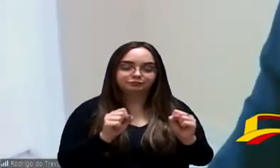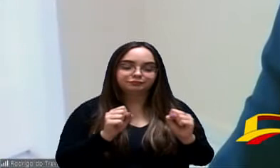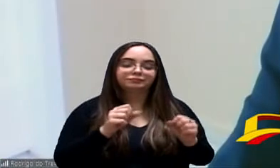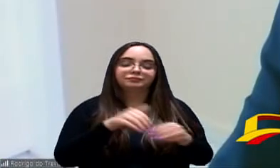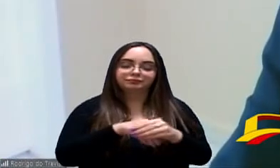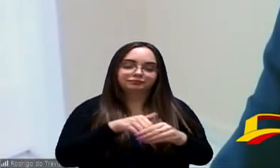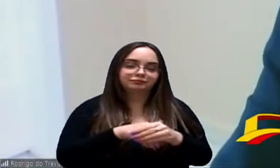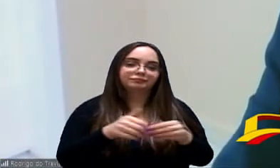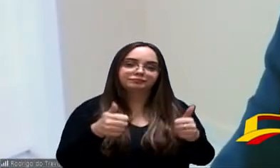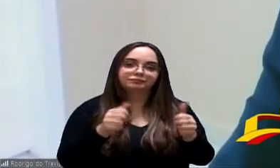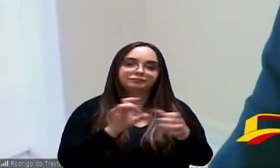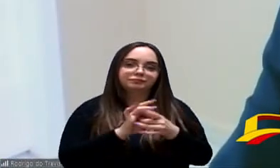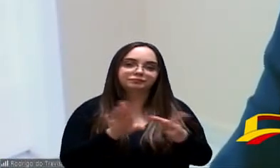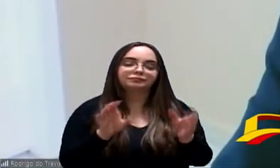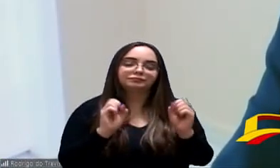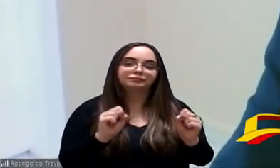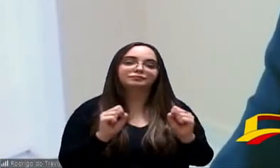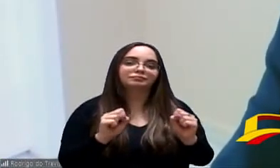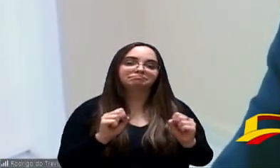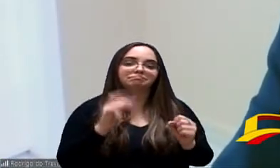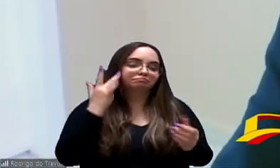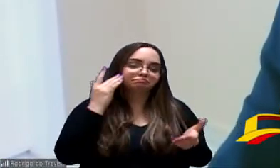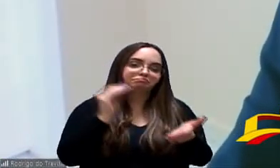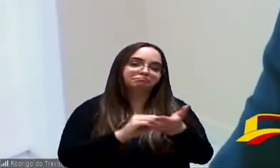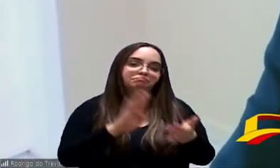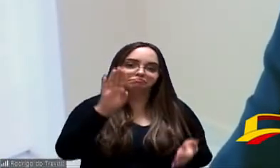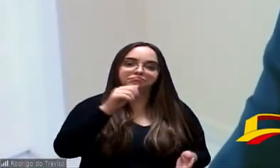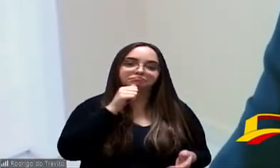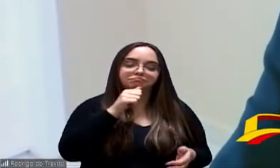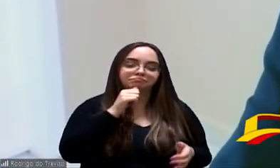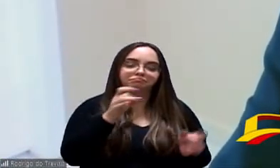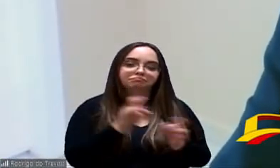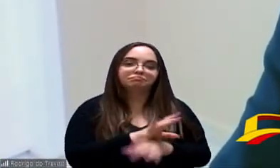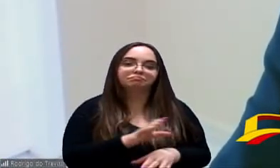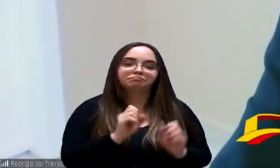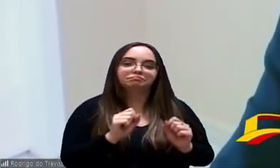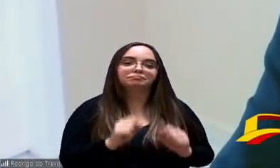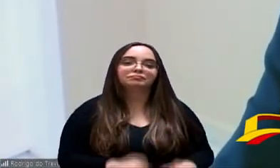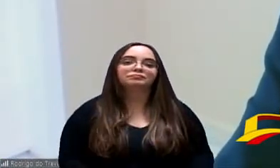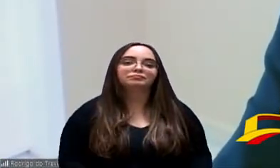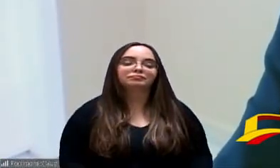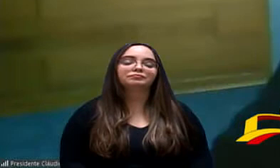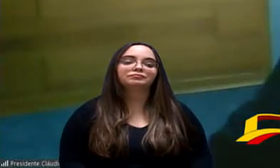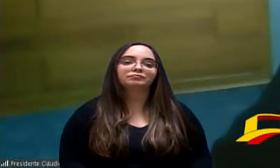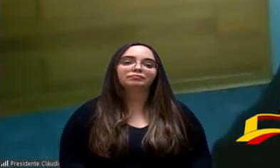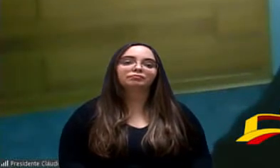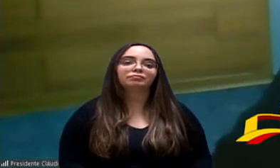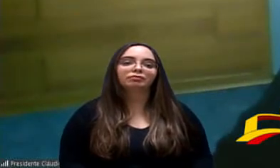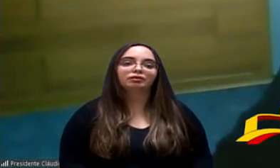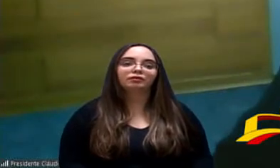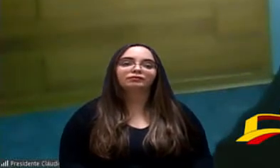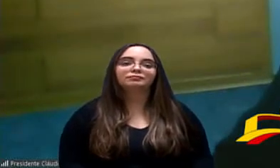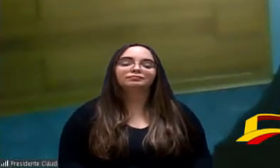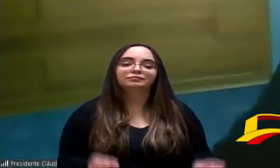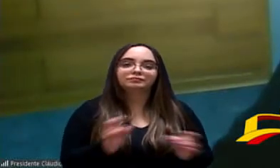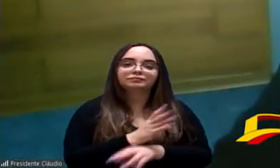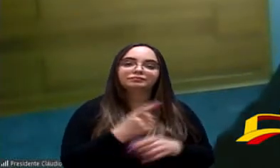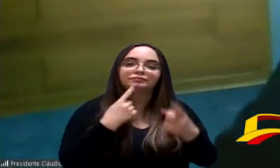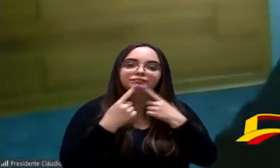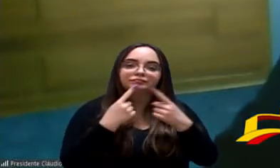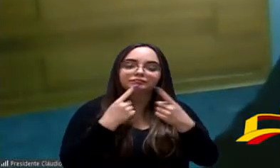um encaminhamento, Cláudio, eu acho que não tem mais ninguém inscrito, né? Não. Então, eu encerrada a